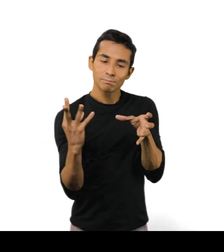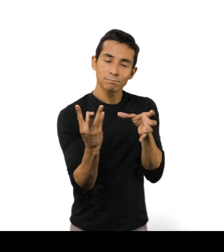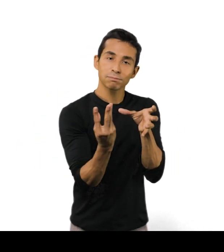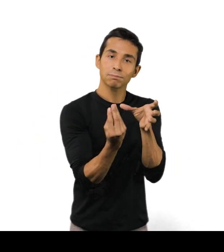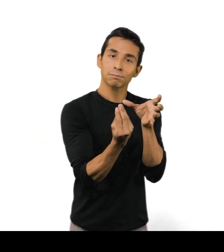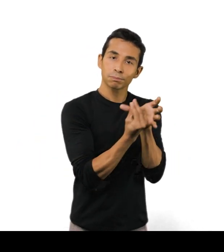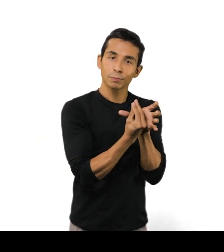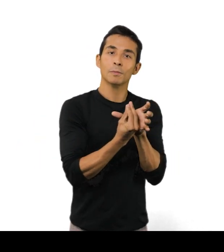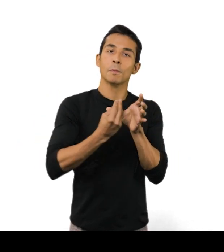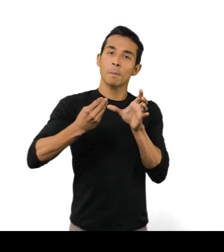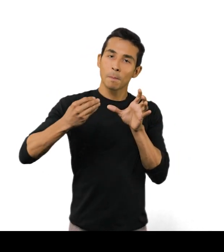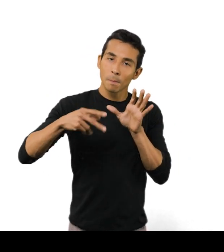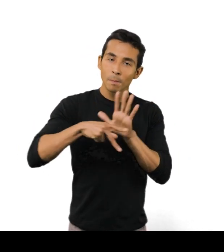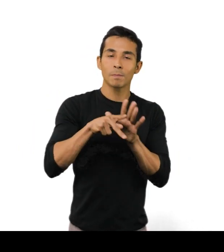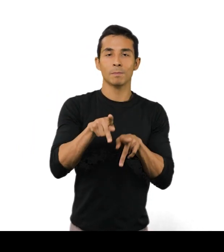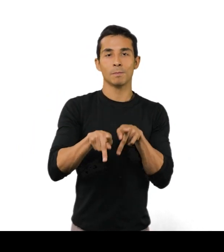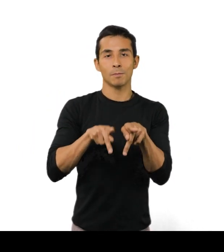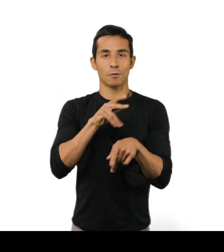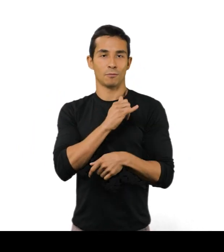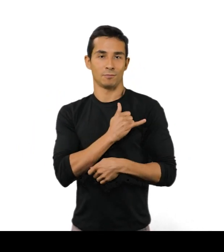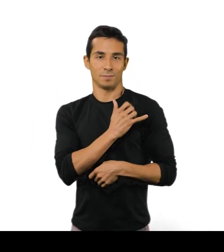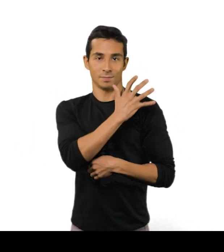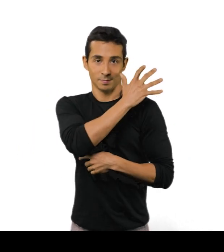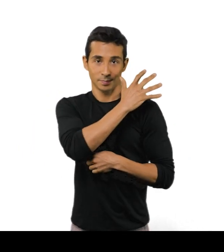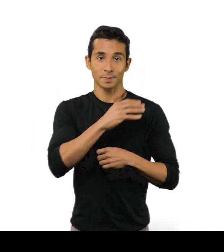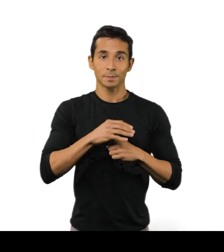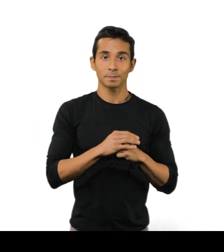do patrimônio intangível Yanomami.